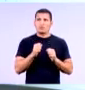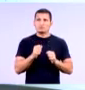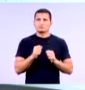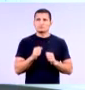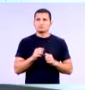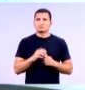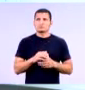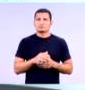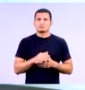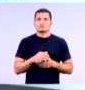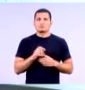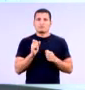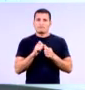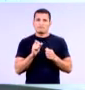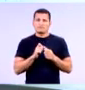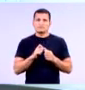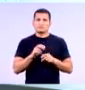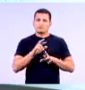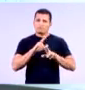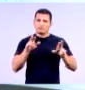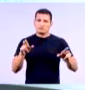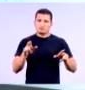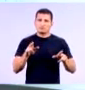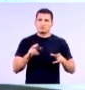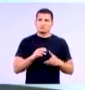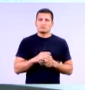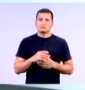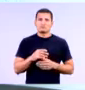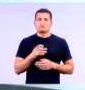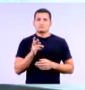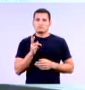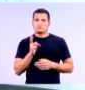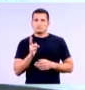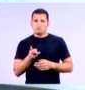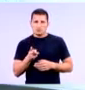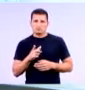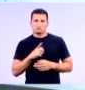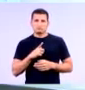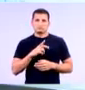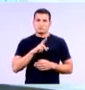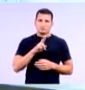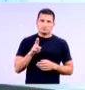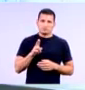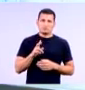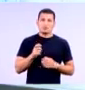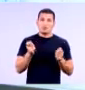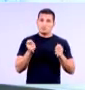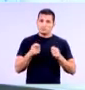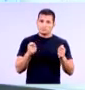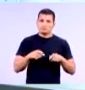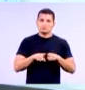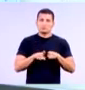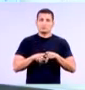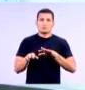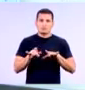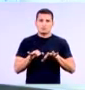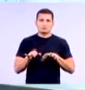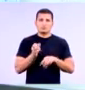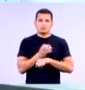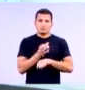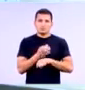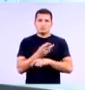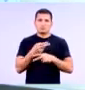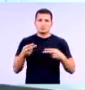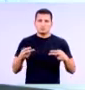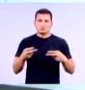pode efetivamente executar ações diferentes, mesmo tendo o mesmo nome. E isso é possível para alguns recursos que tem na programação orientada a objetos,